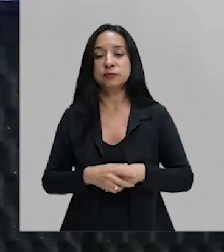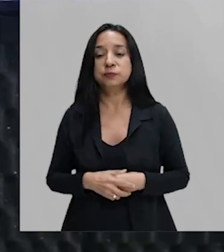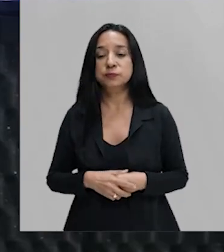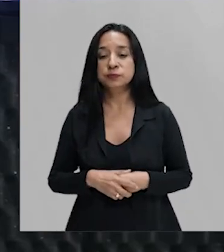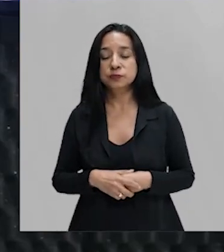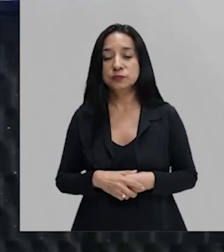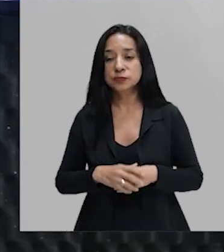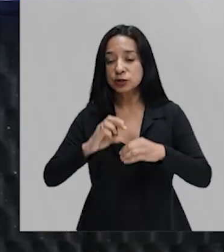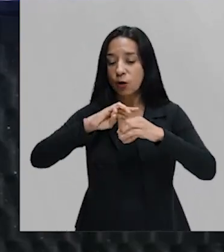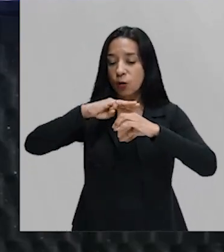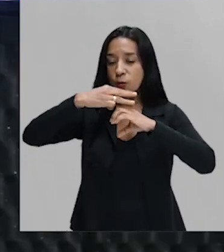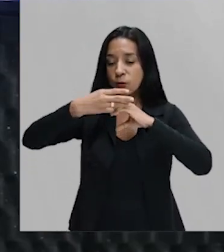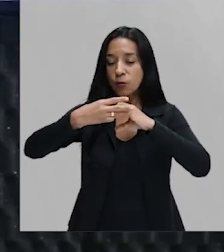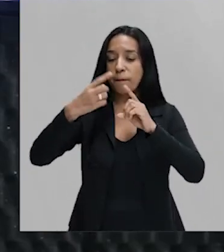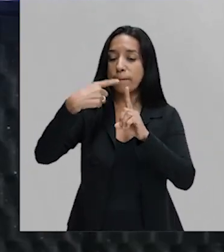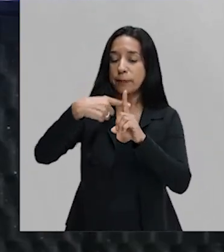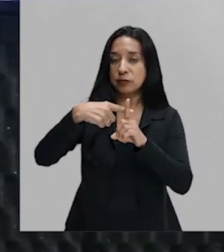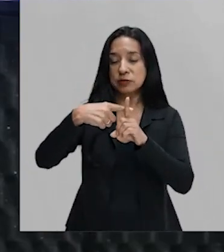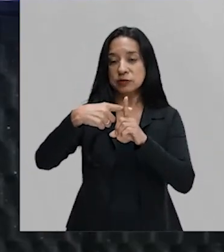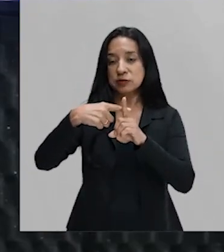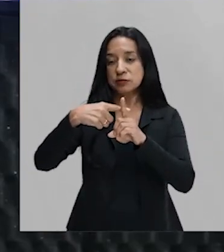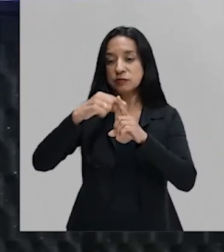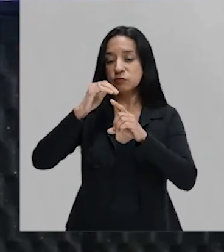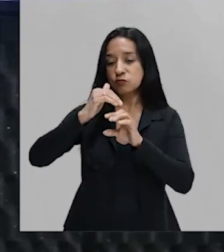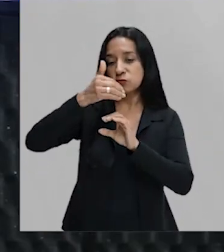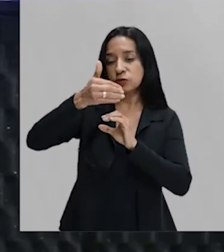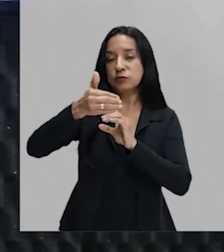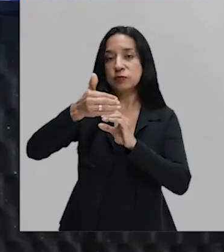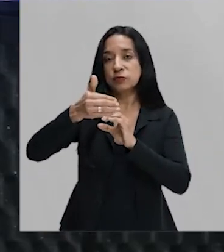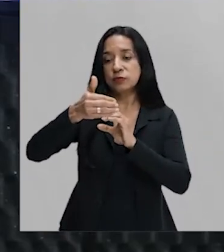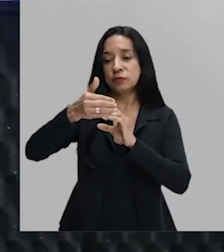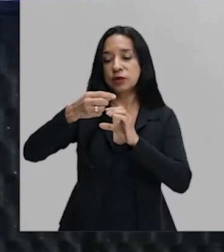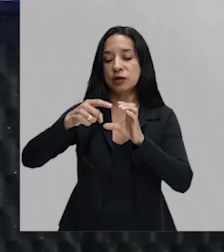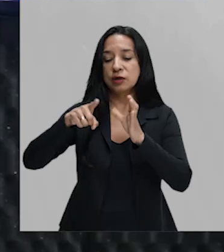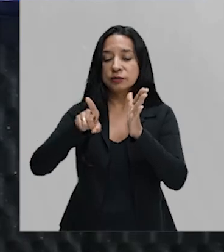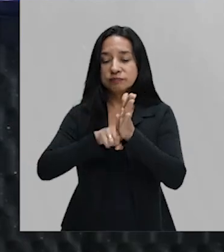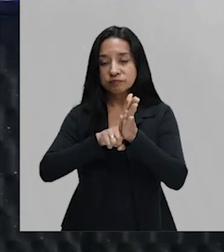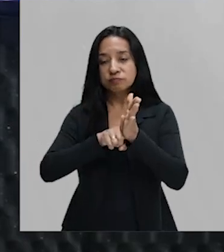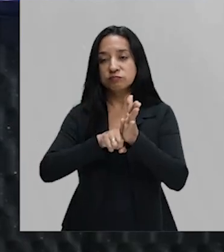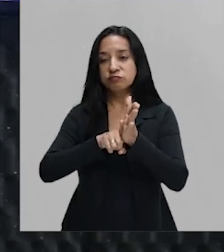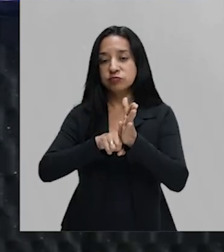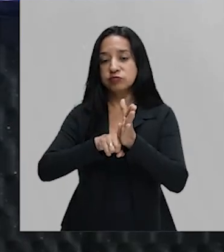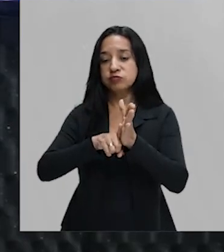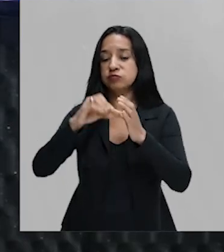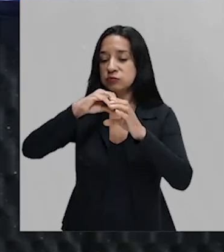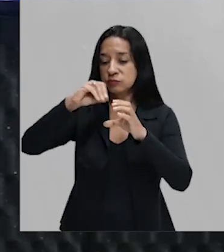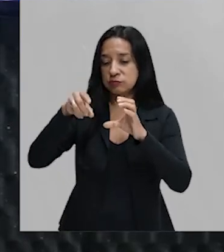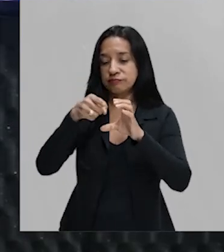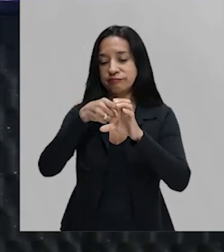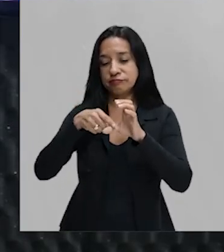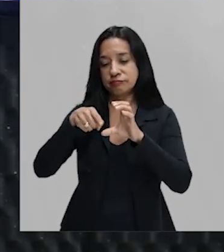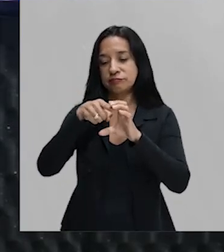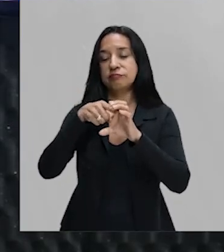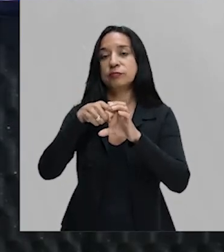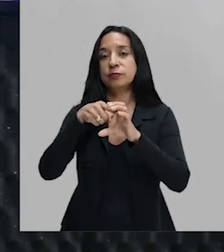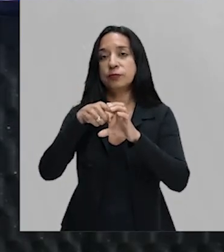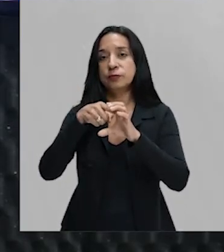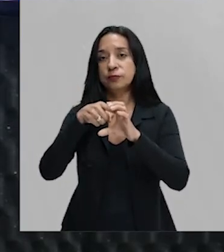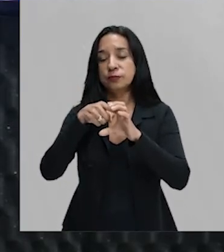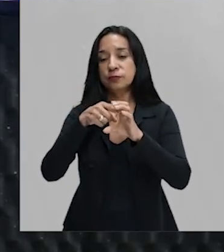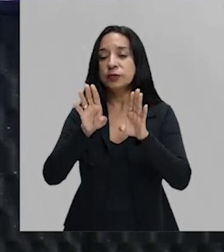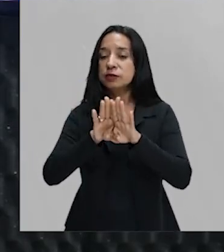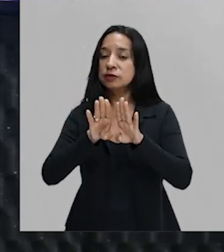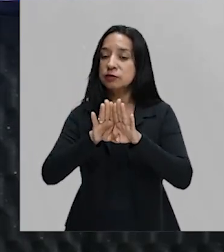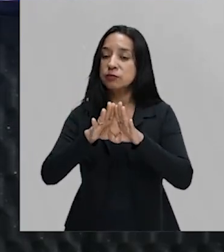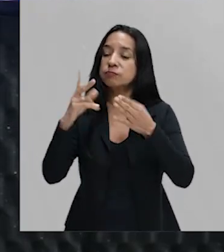membrana ser positivo do lado de fora e negativo do lado de dentro, tá? Além